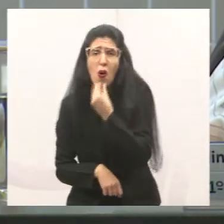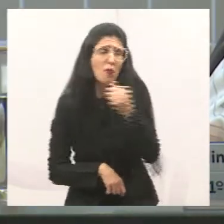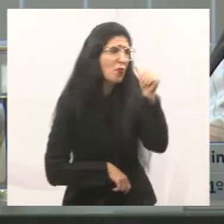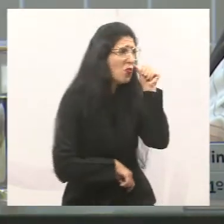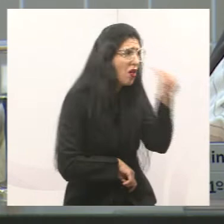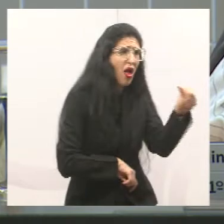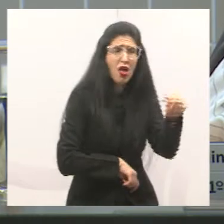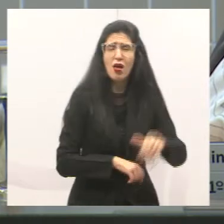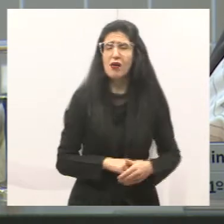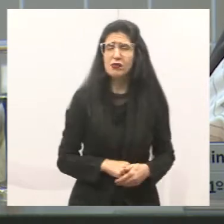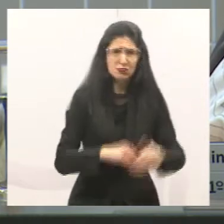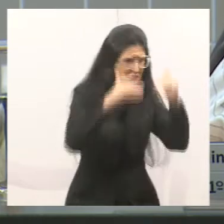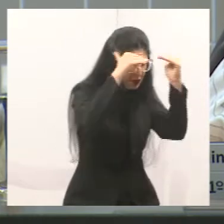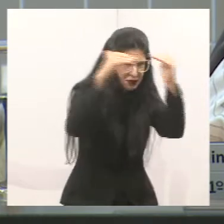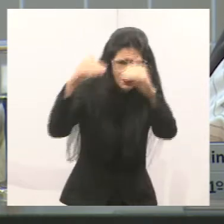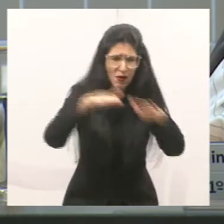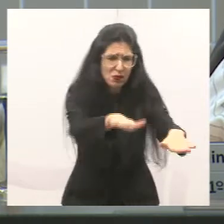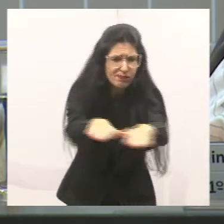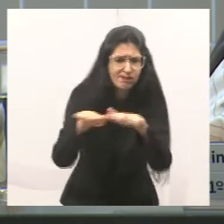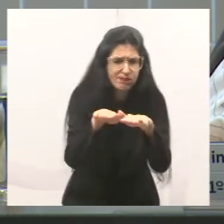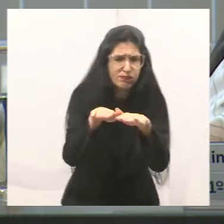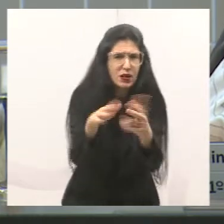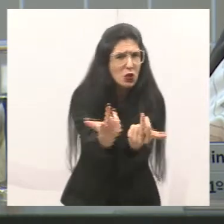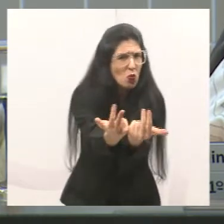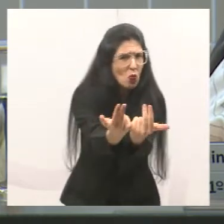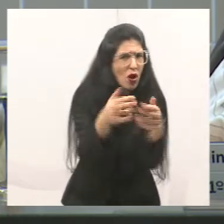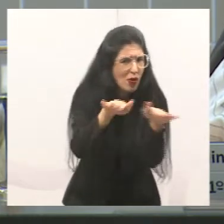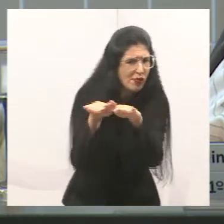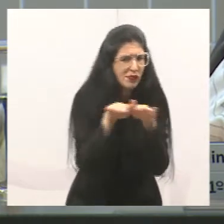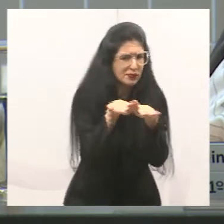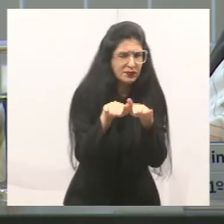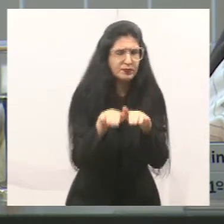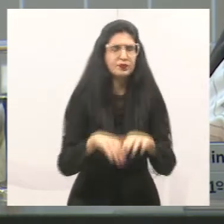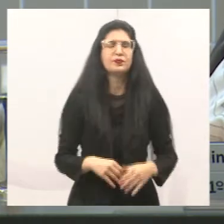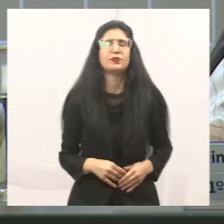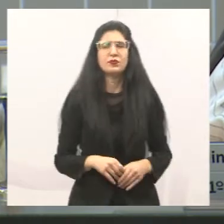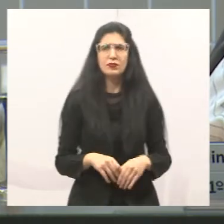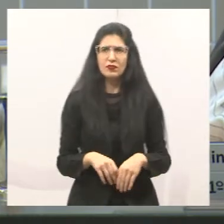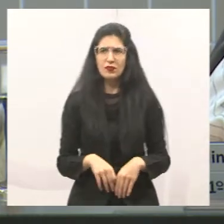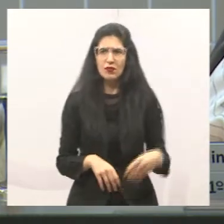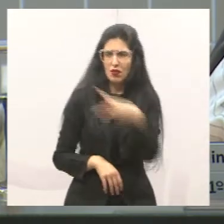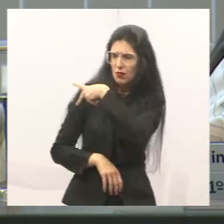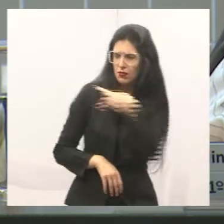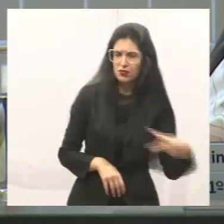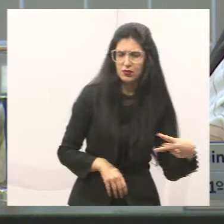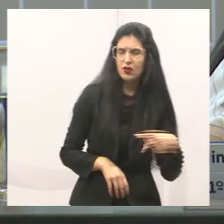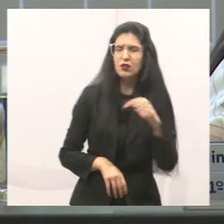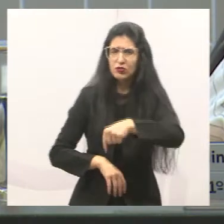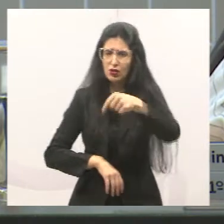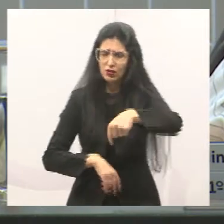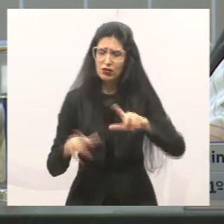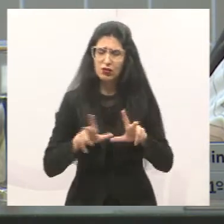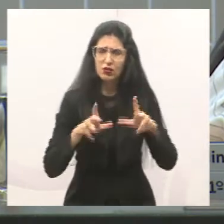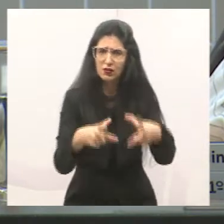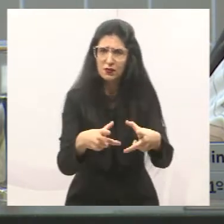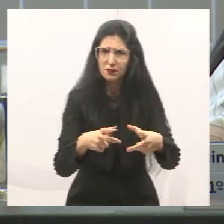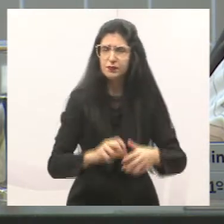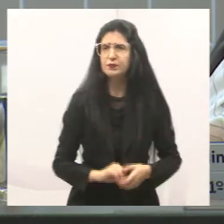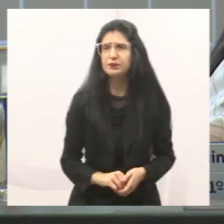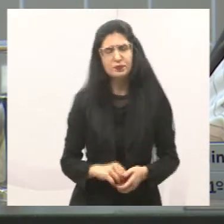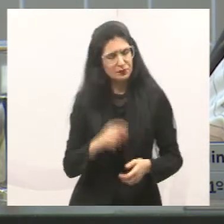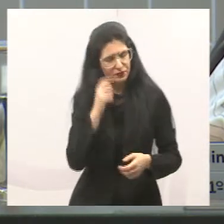esse registro, respeitosamente requeremos a presidência dessa casa que sejam adotadas